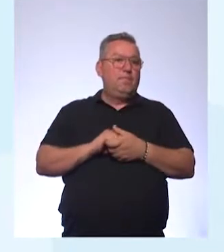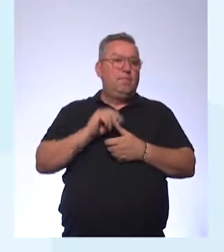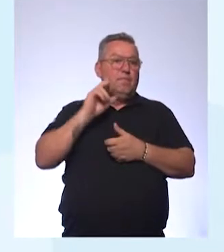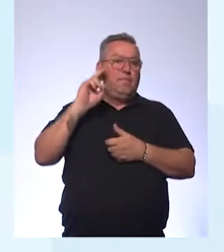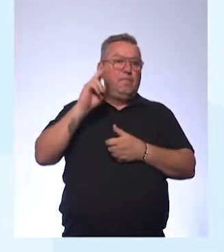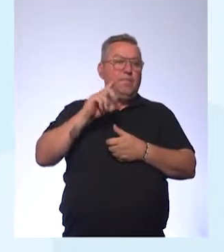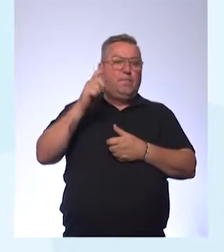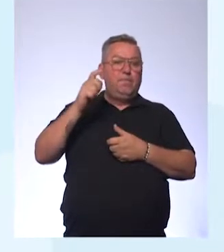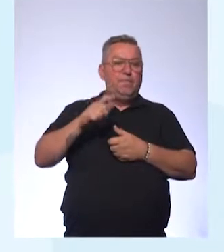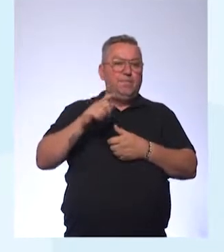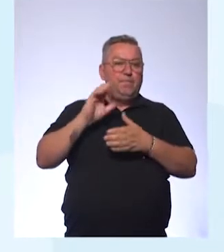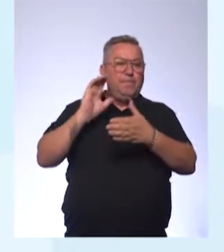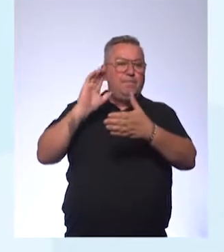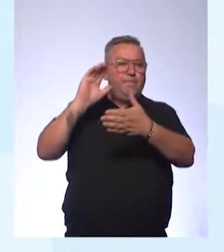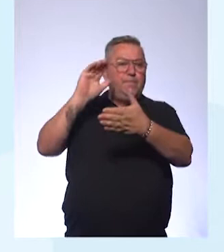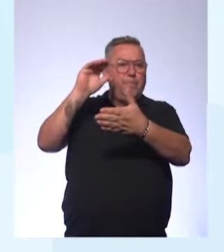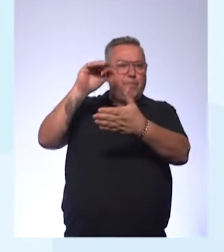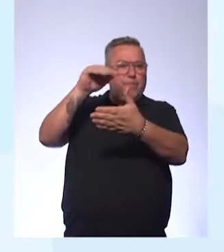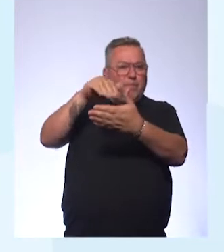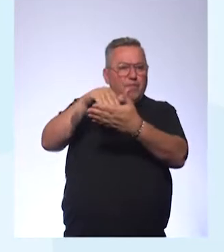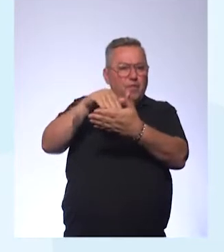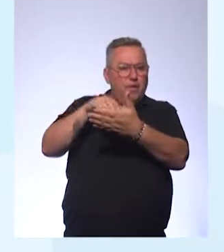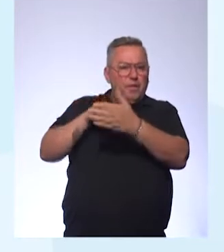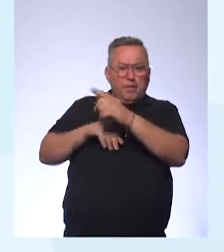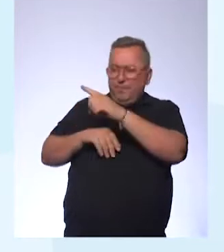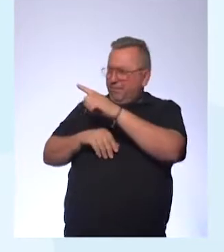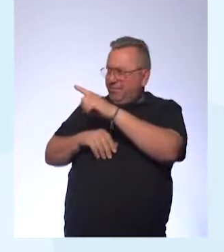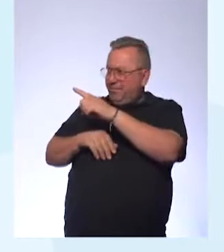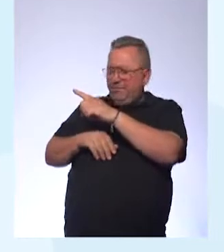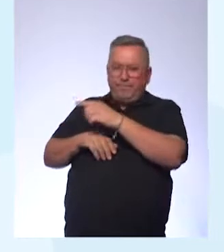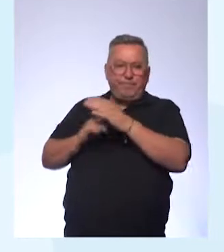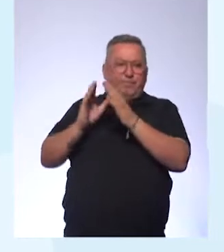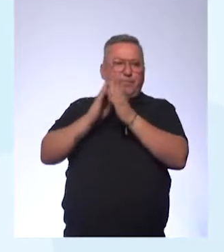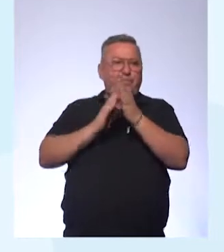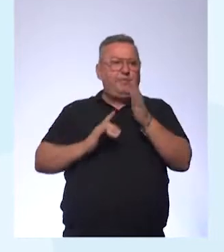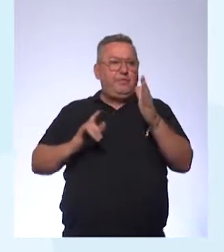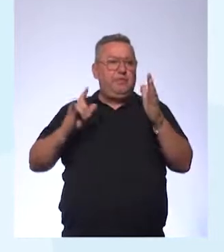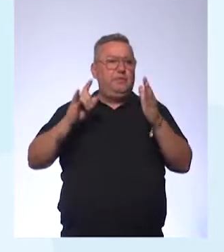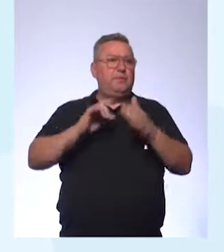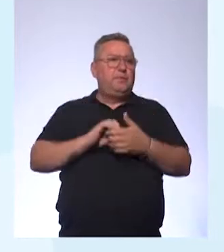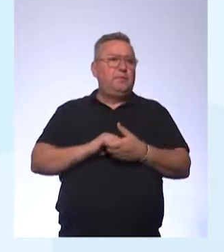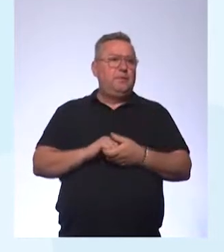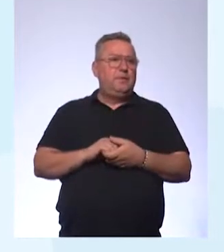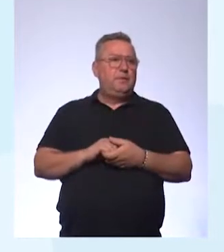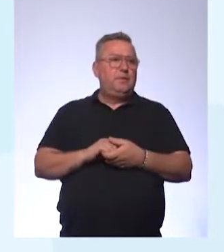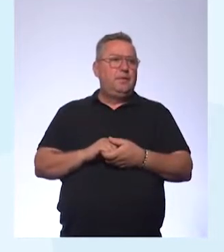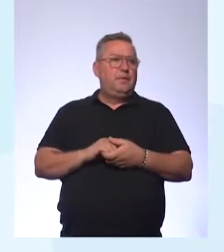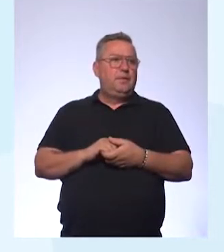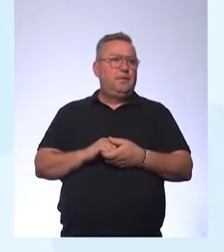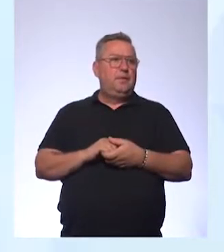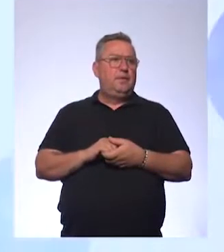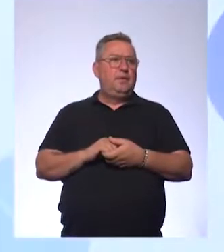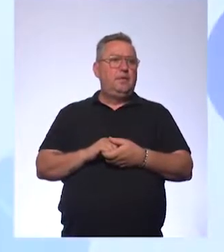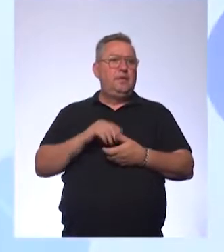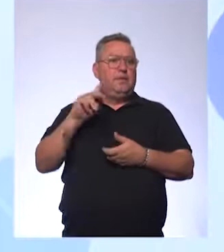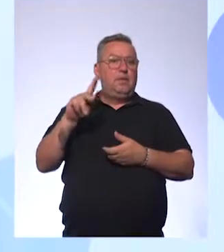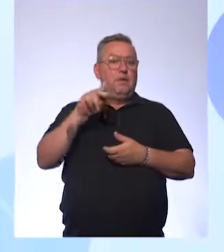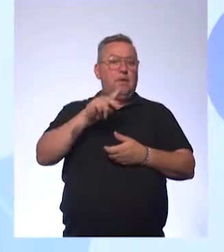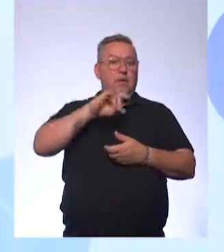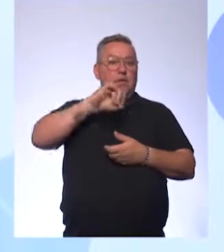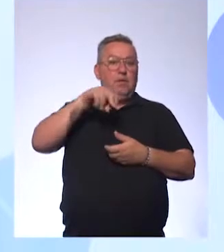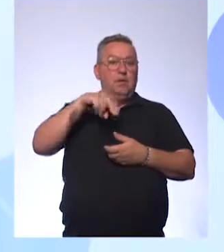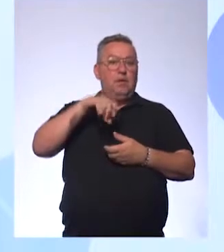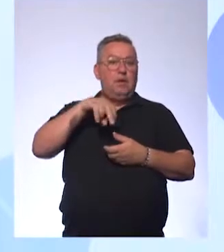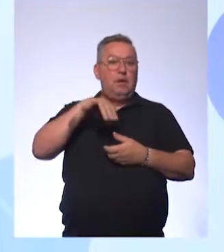ver ao fundo da imagem ali as senzalas. Sabe, Pro, aqui a Pro